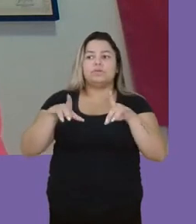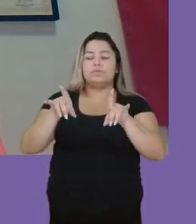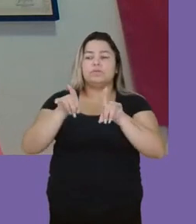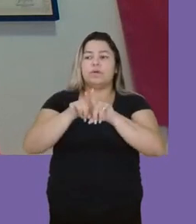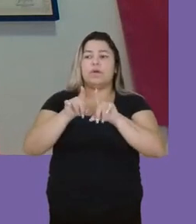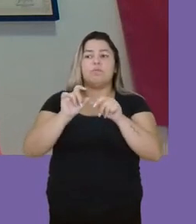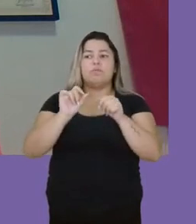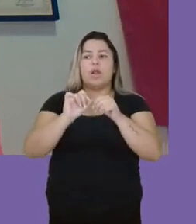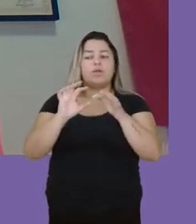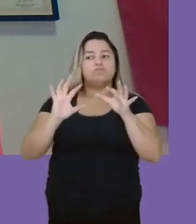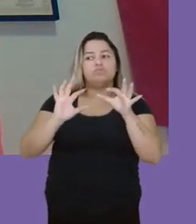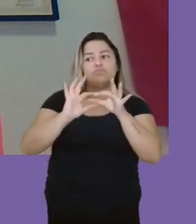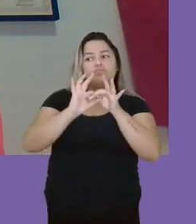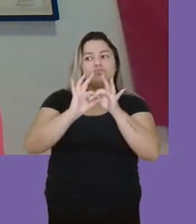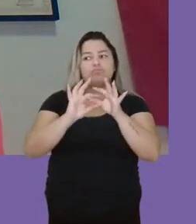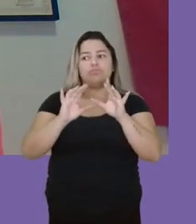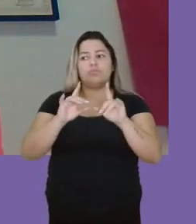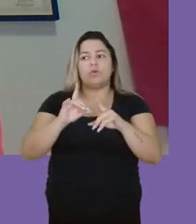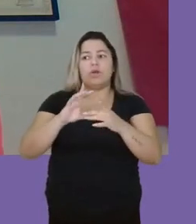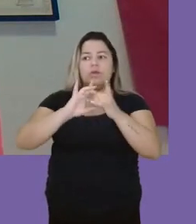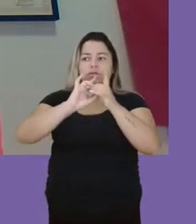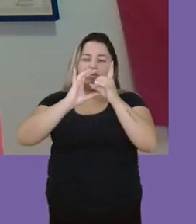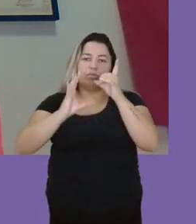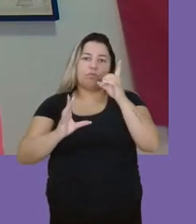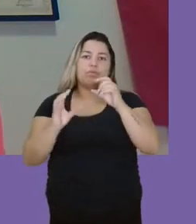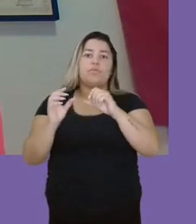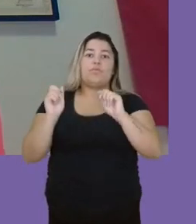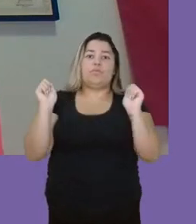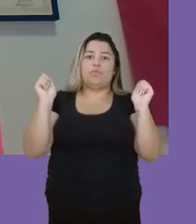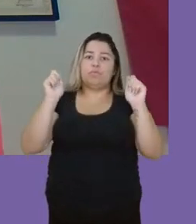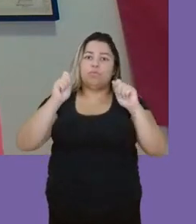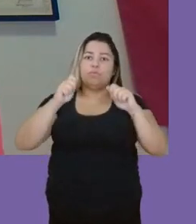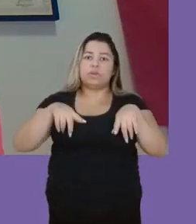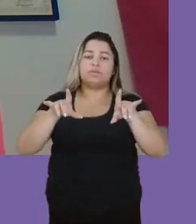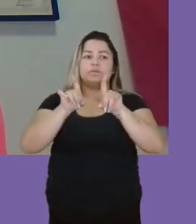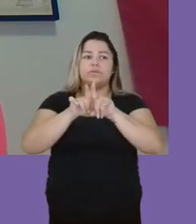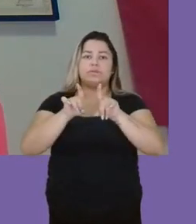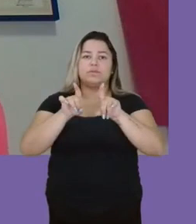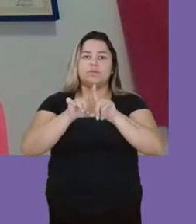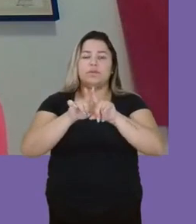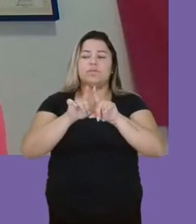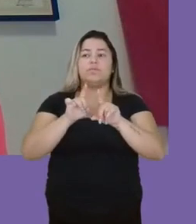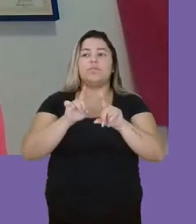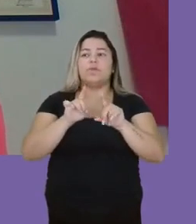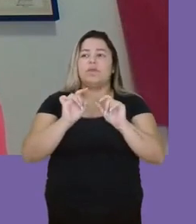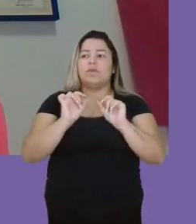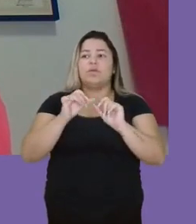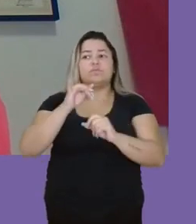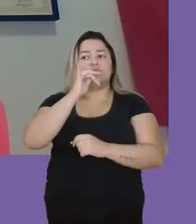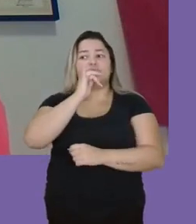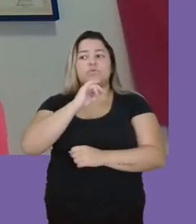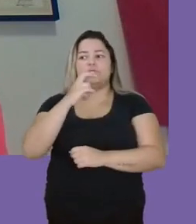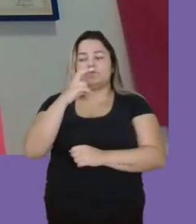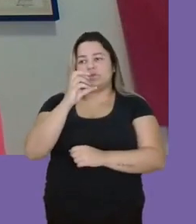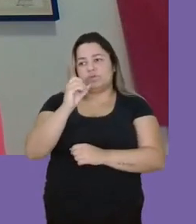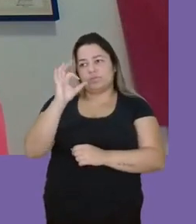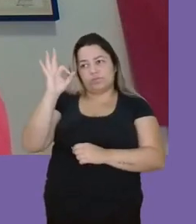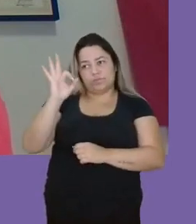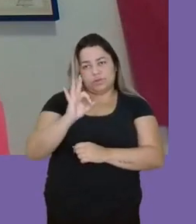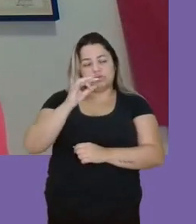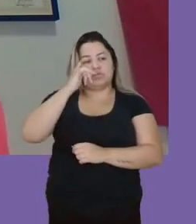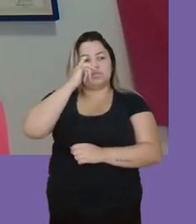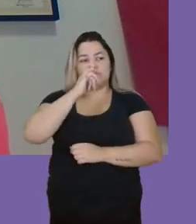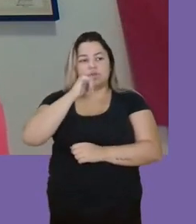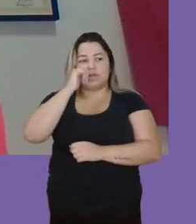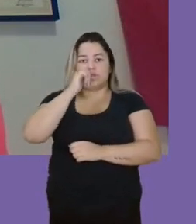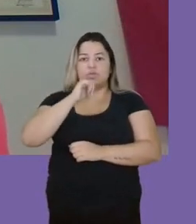entrelaçado. E é por isso que democracia precisa ter ali... Se a gente tivesse, por exemplo, 50% de mulheres